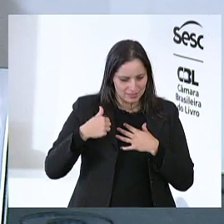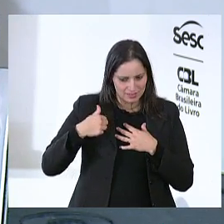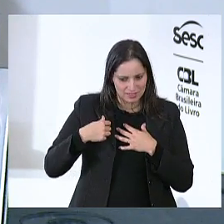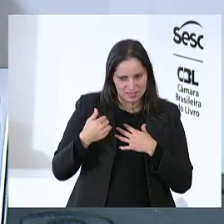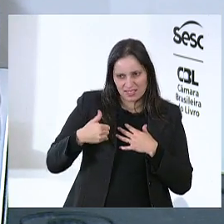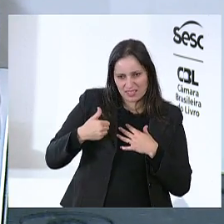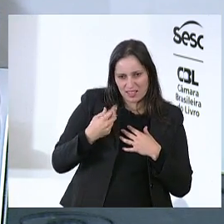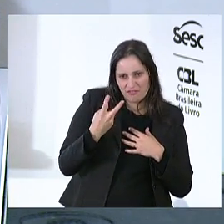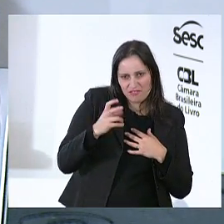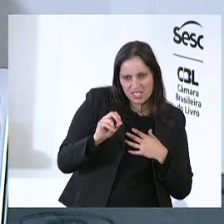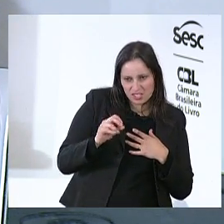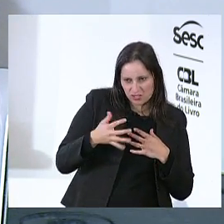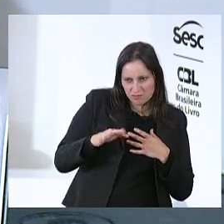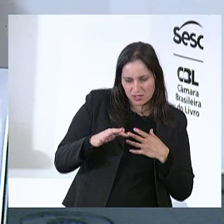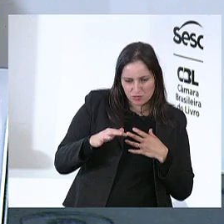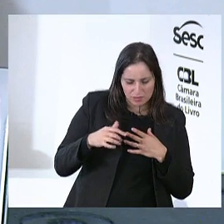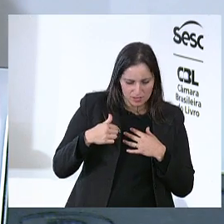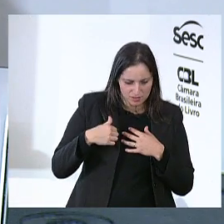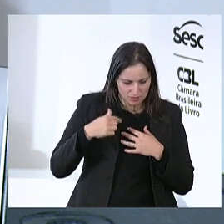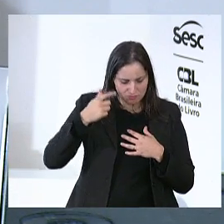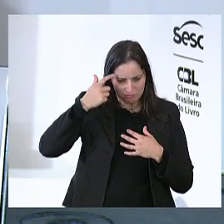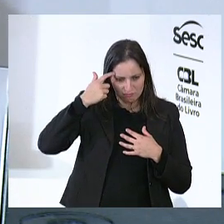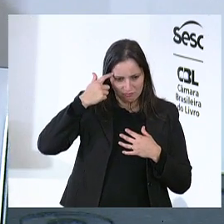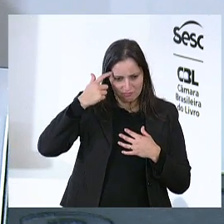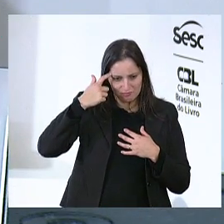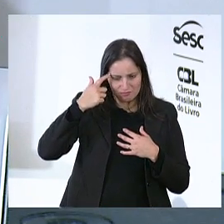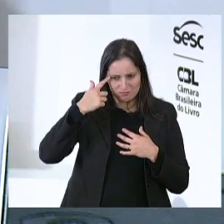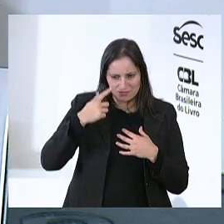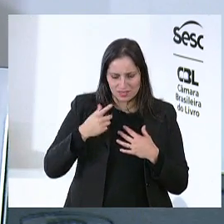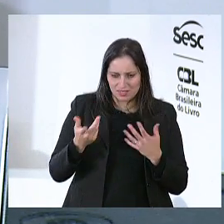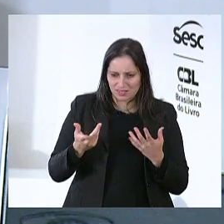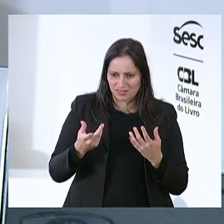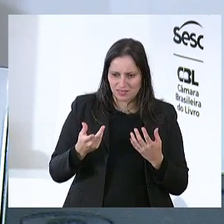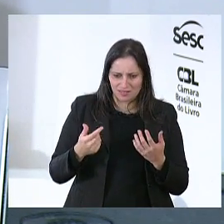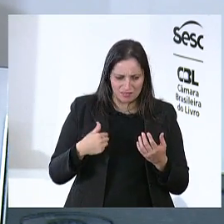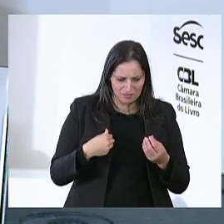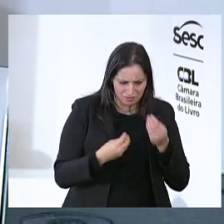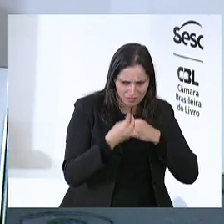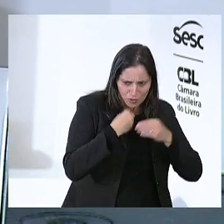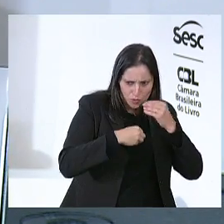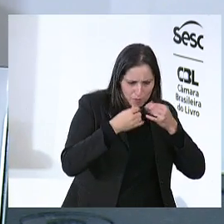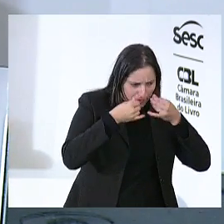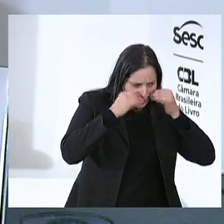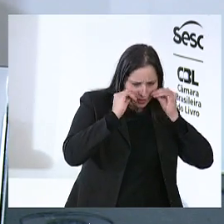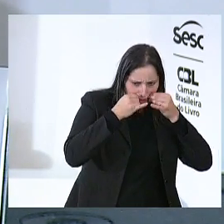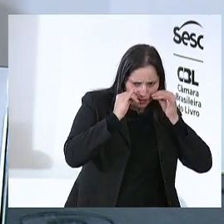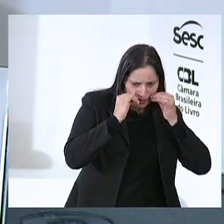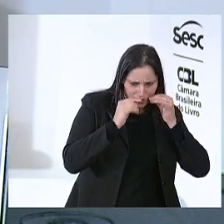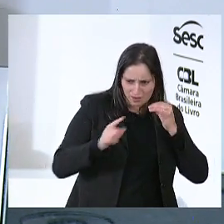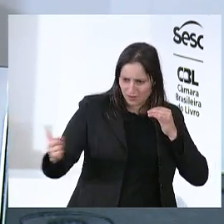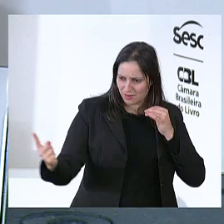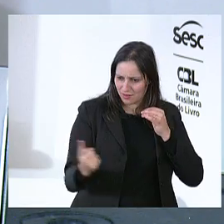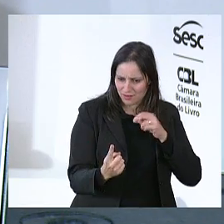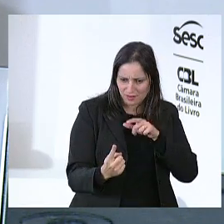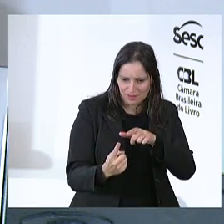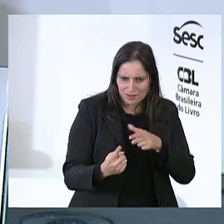né? Caramba, isso aqui não dá, meu. Eu não vou comer uma lagosta, entende? Vendo uma criança passar